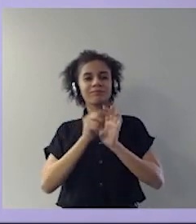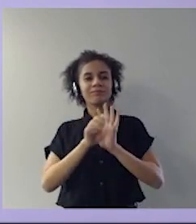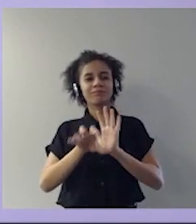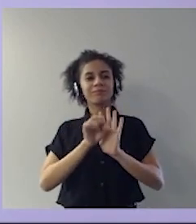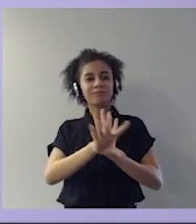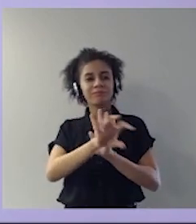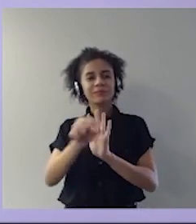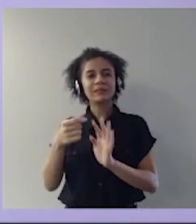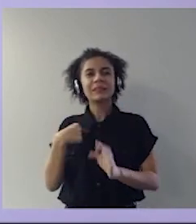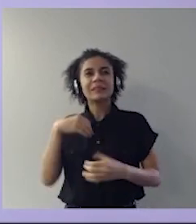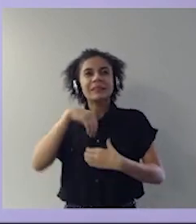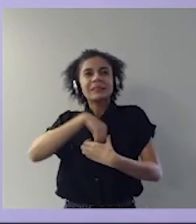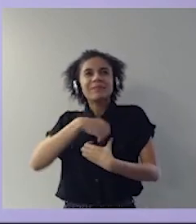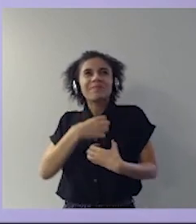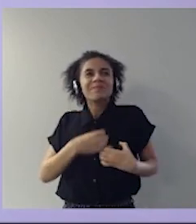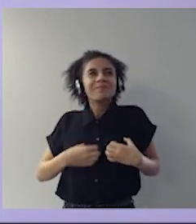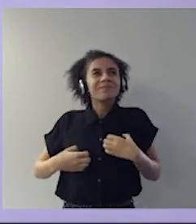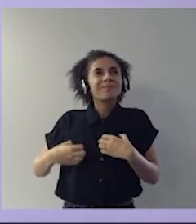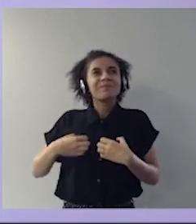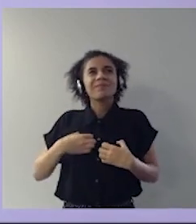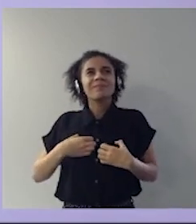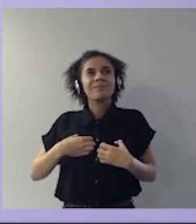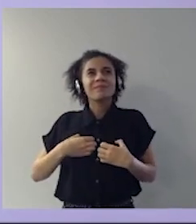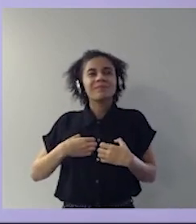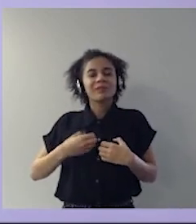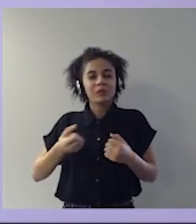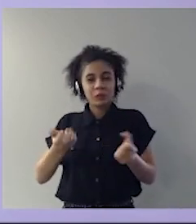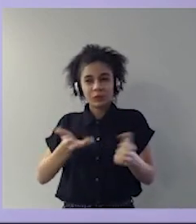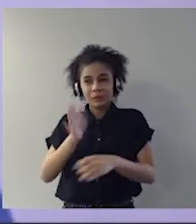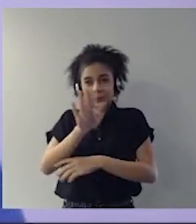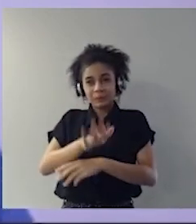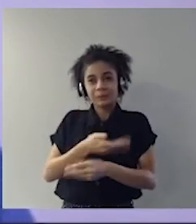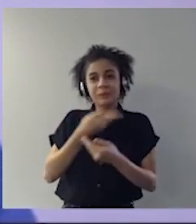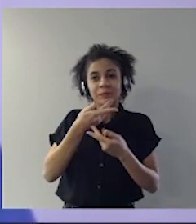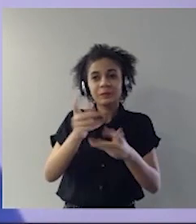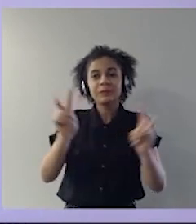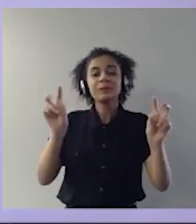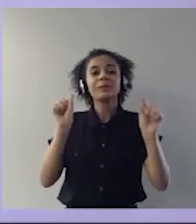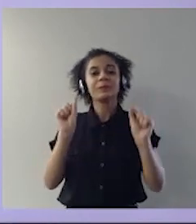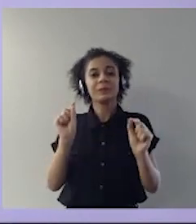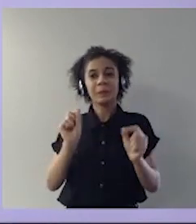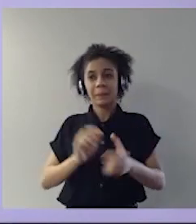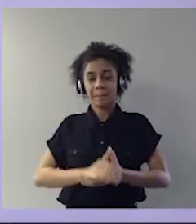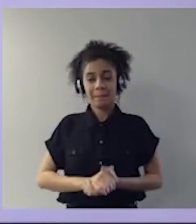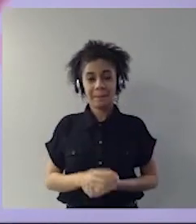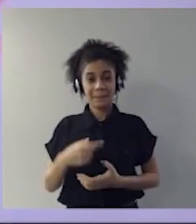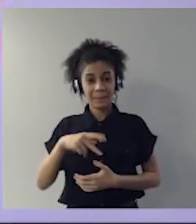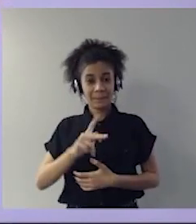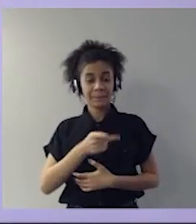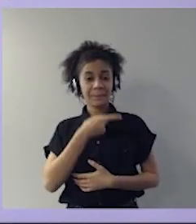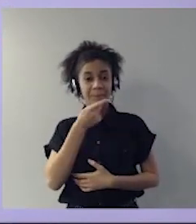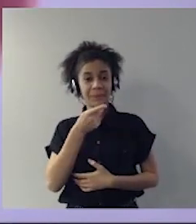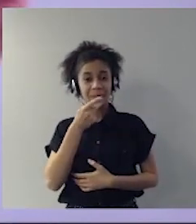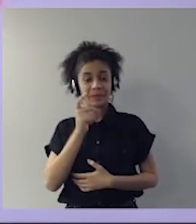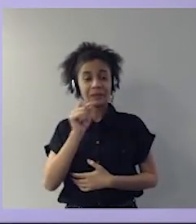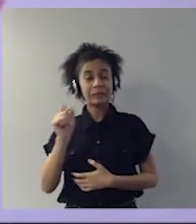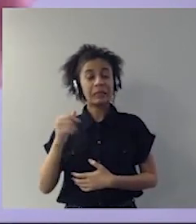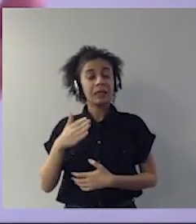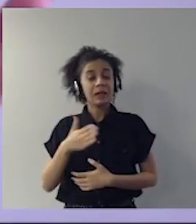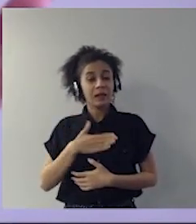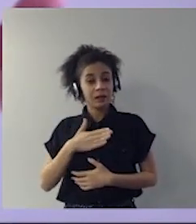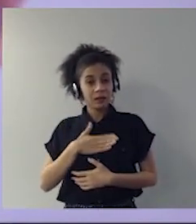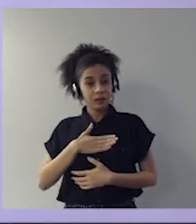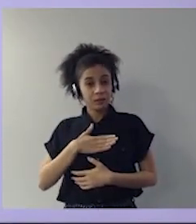minhas inquietações com os colegas, com as colegas na tarde de hoje. Eu vou falar do que eu